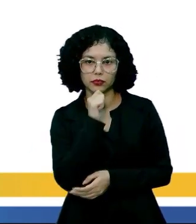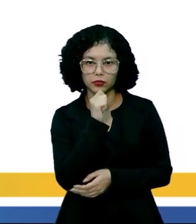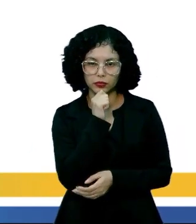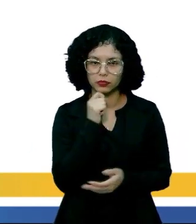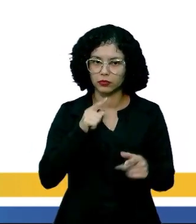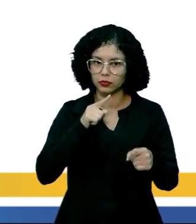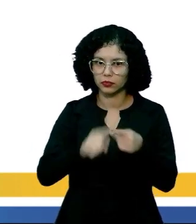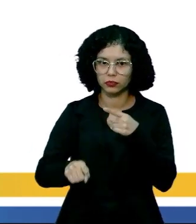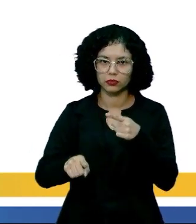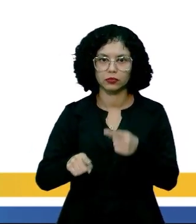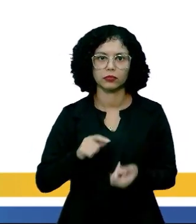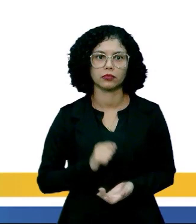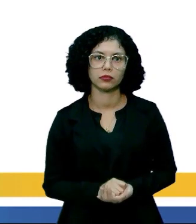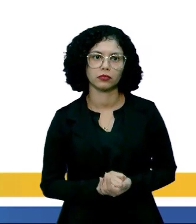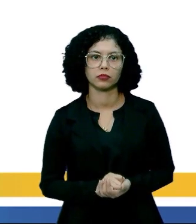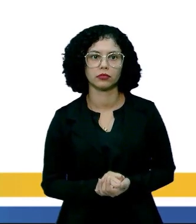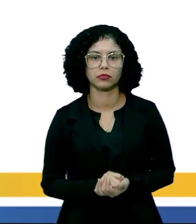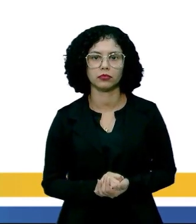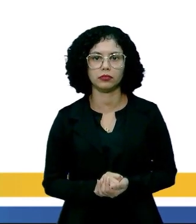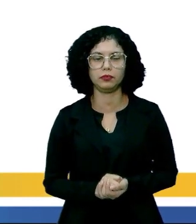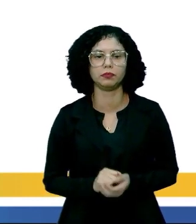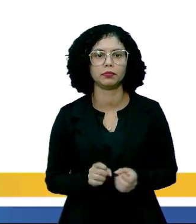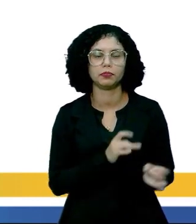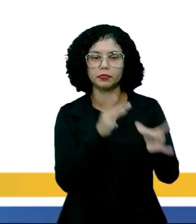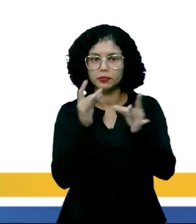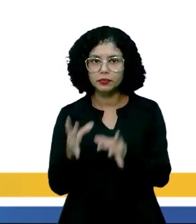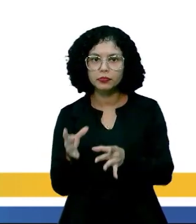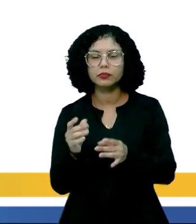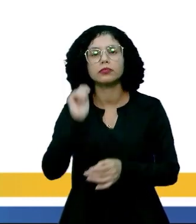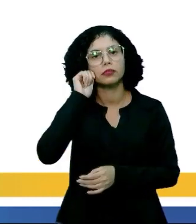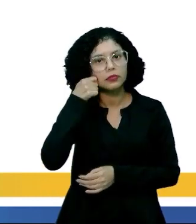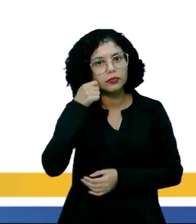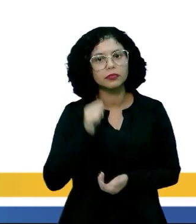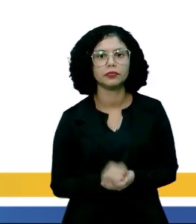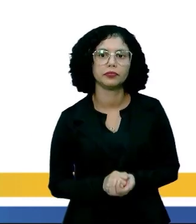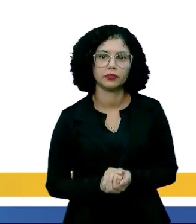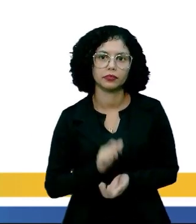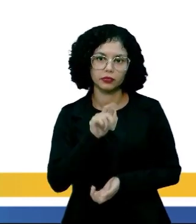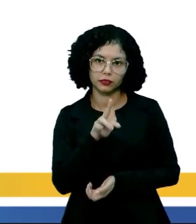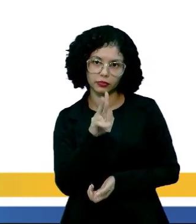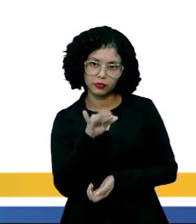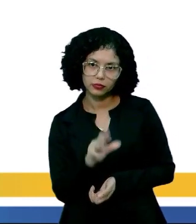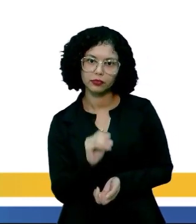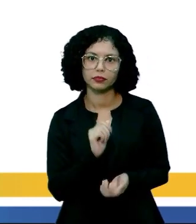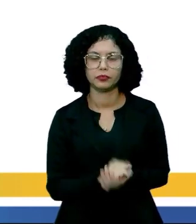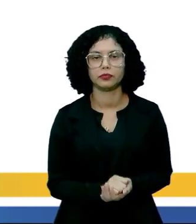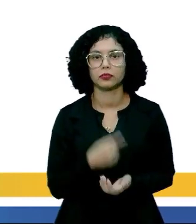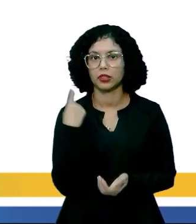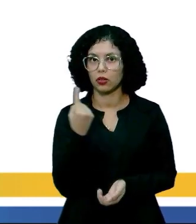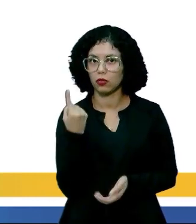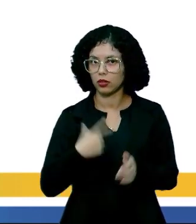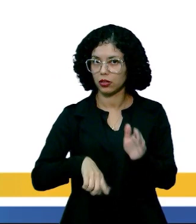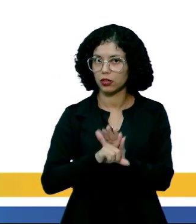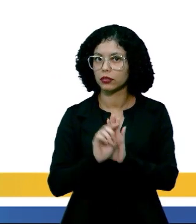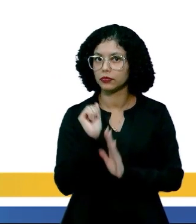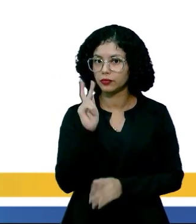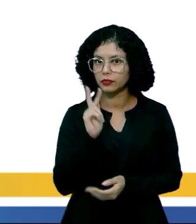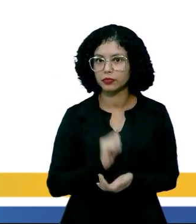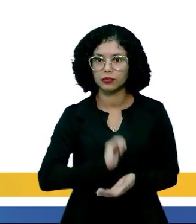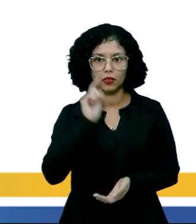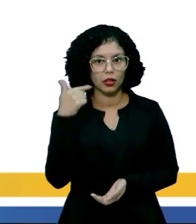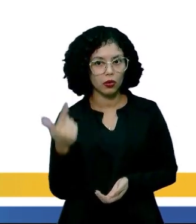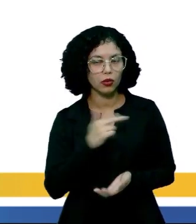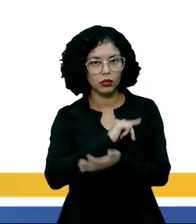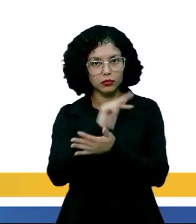é uma proibição ao tráfico negreiro no Atlântico. Essa não foi a única lei, tá?